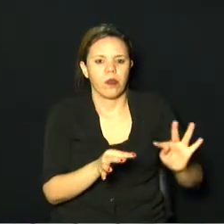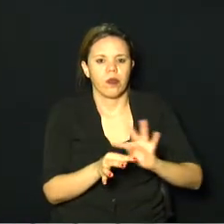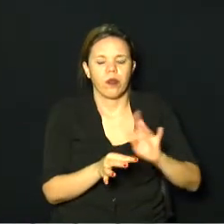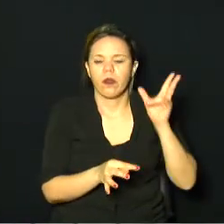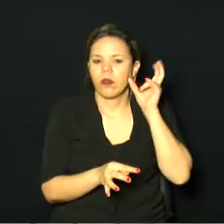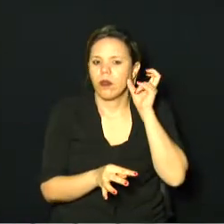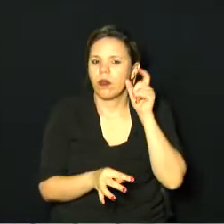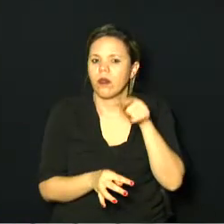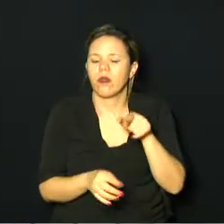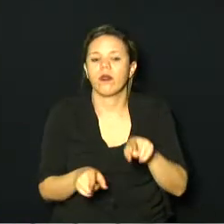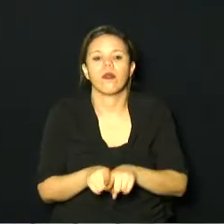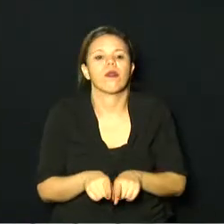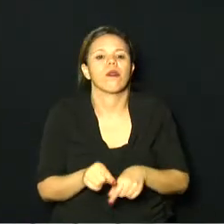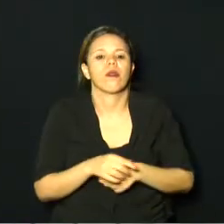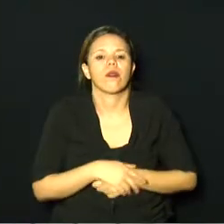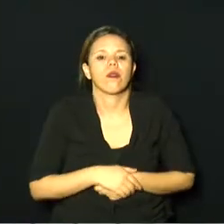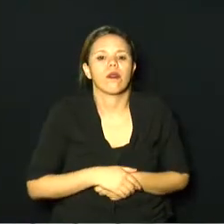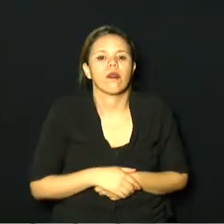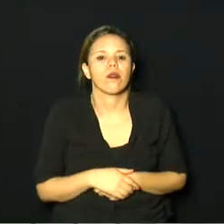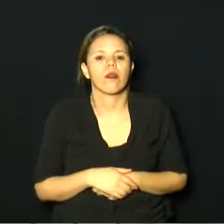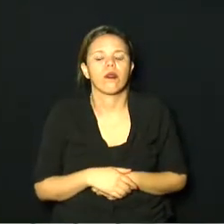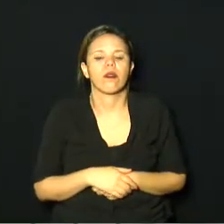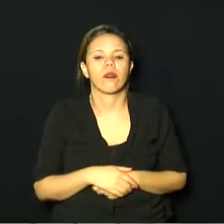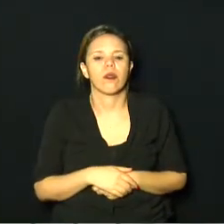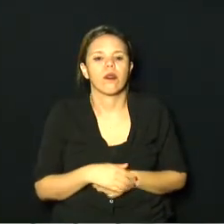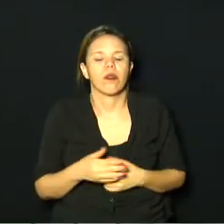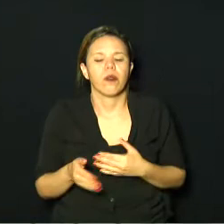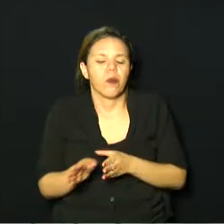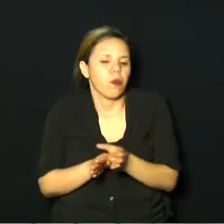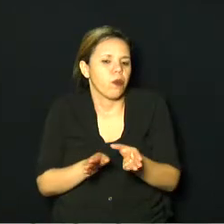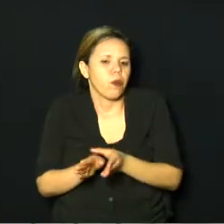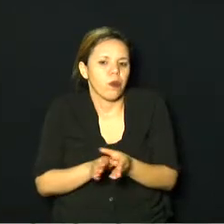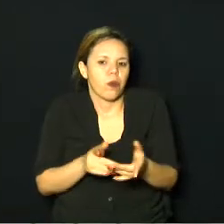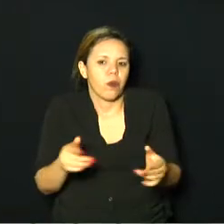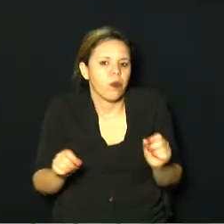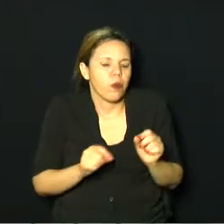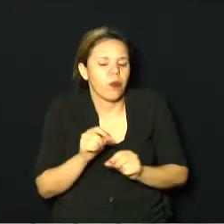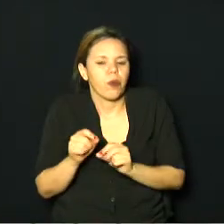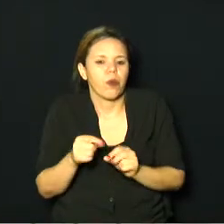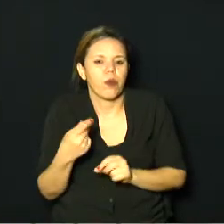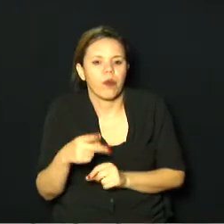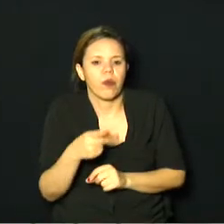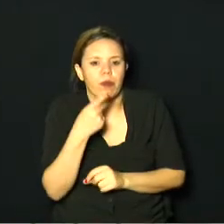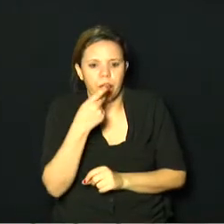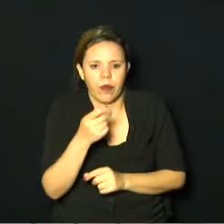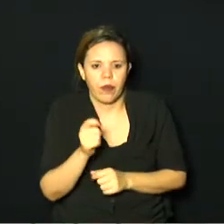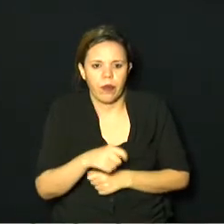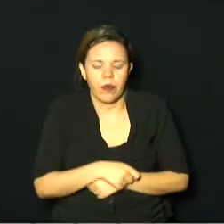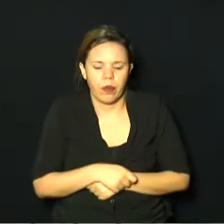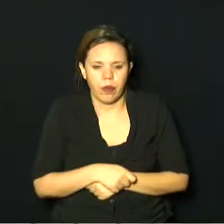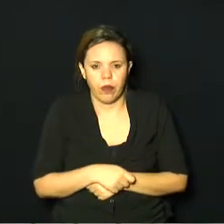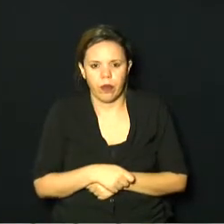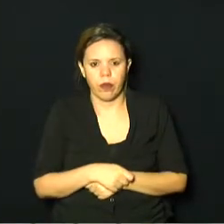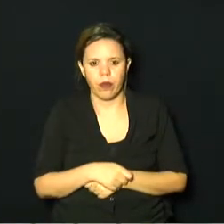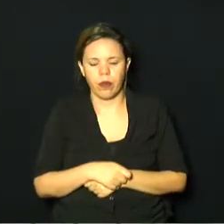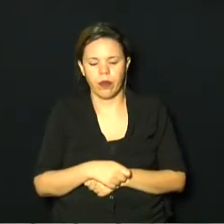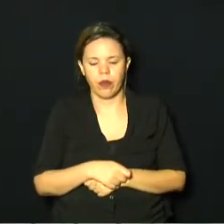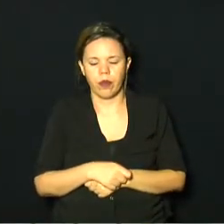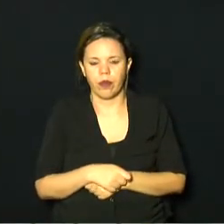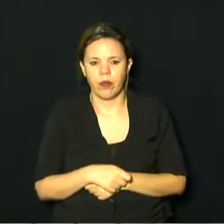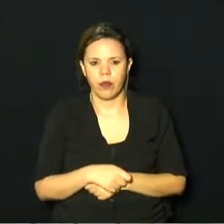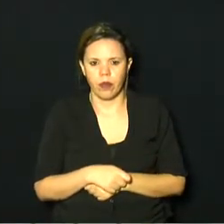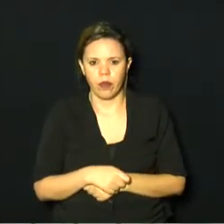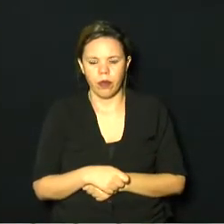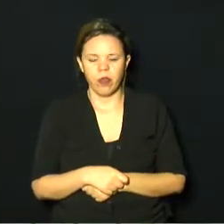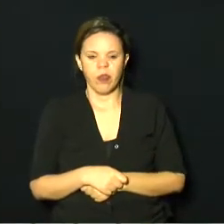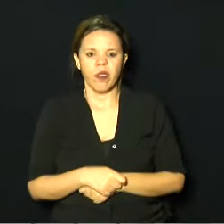ouvir também sobre orientação ou sobre suas opiniões a respeito e